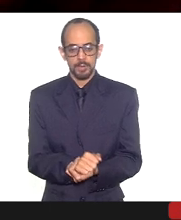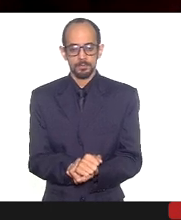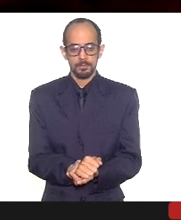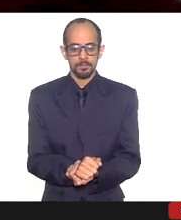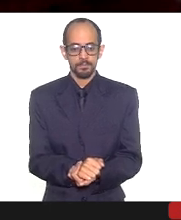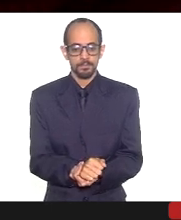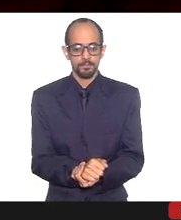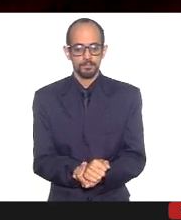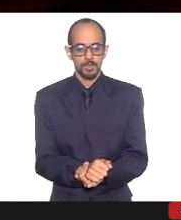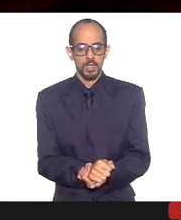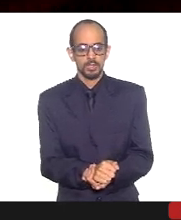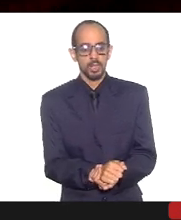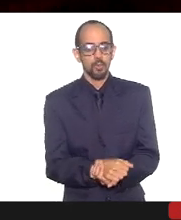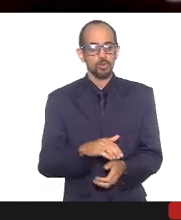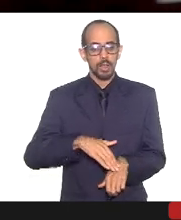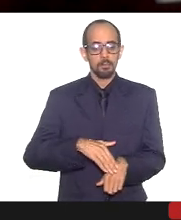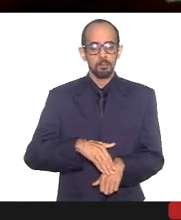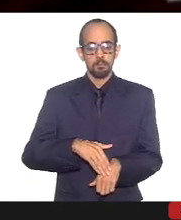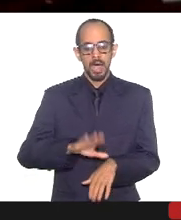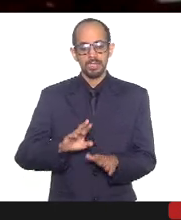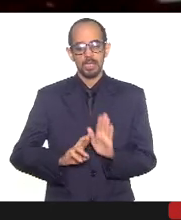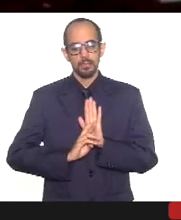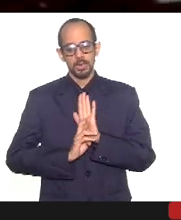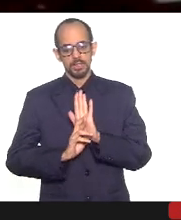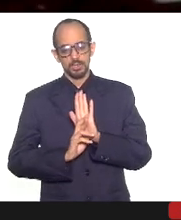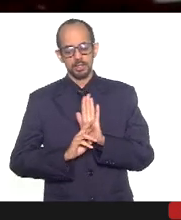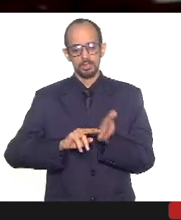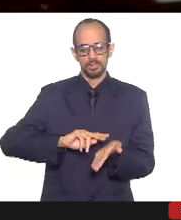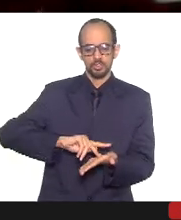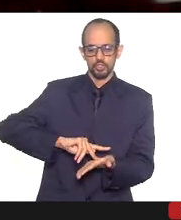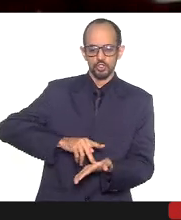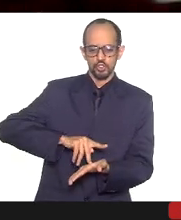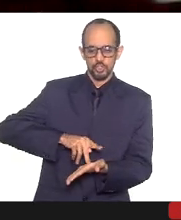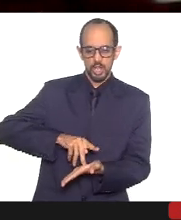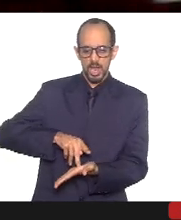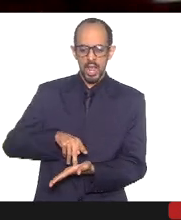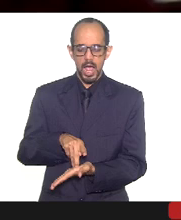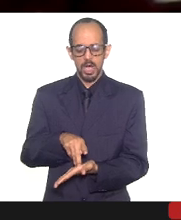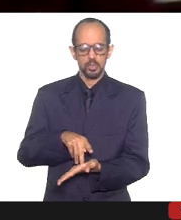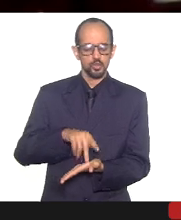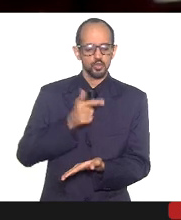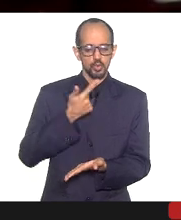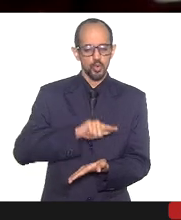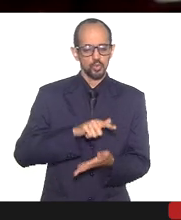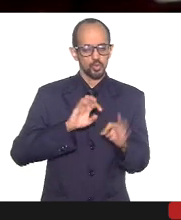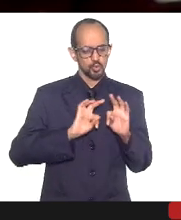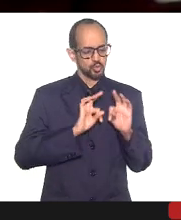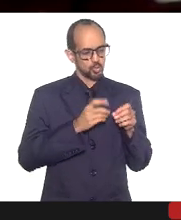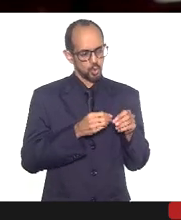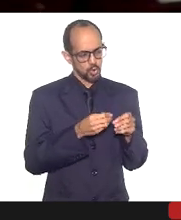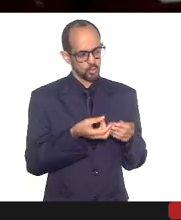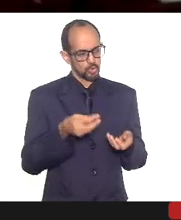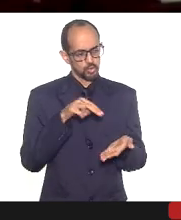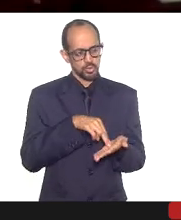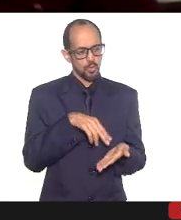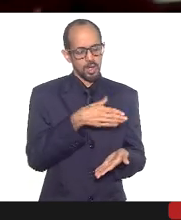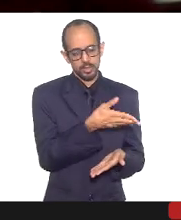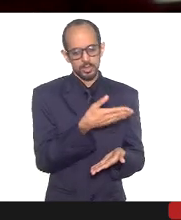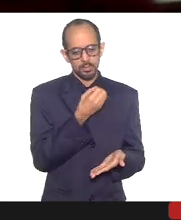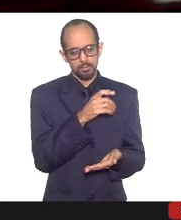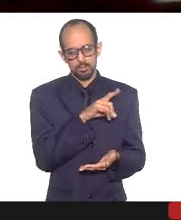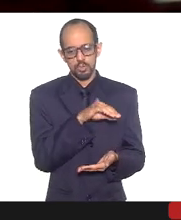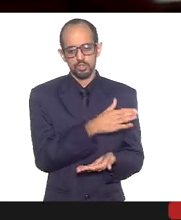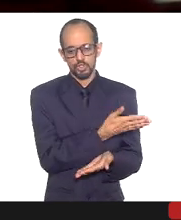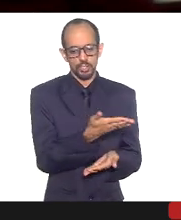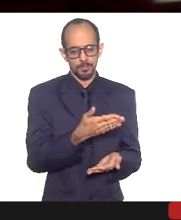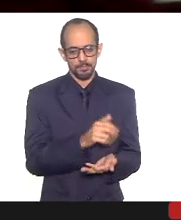mais representantes de instituições, sindicatos que se fazem presentes nessa reunião. E a gente